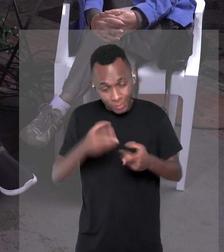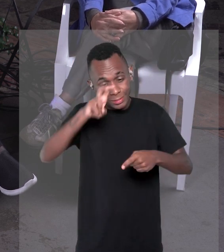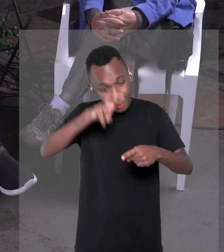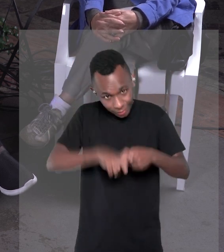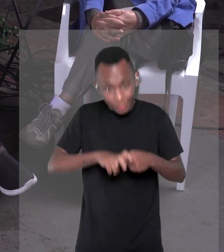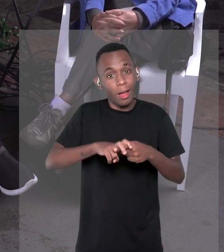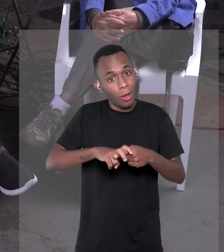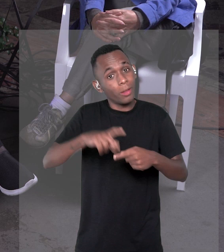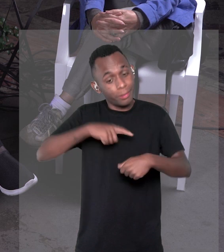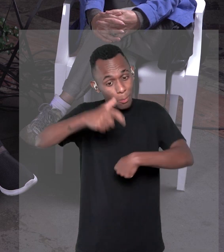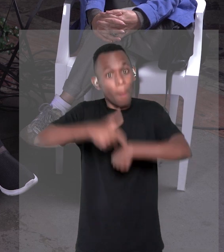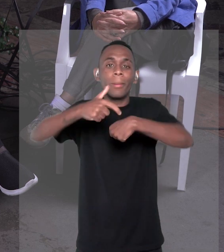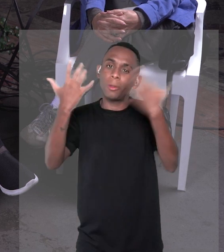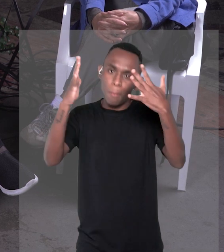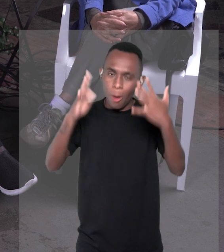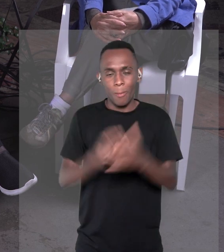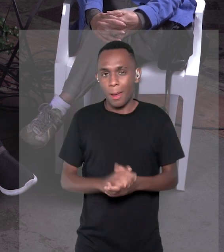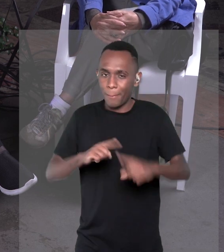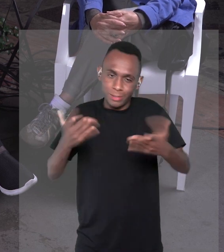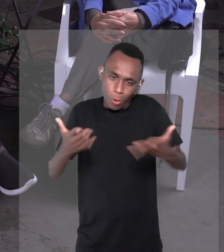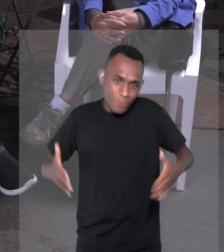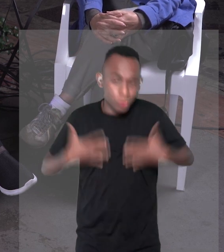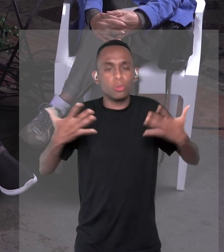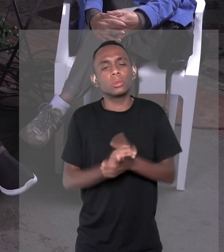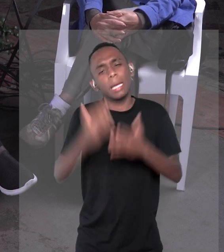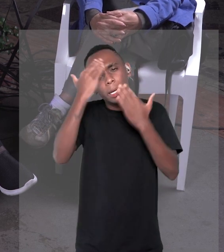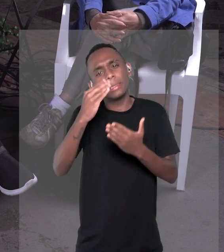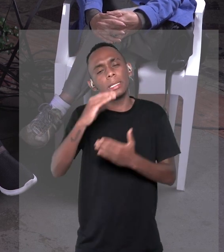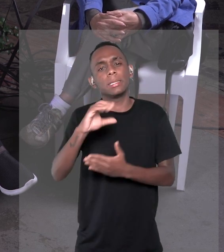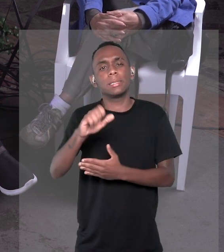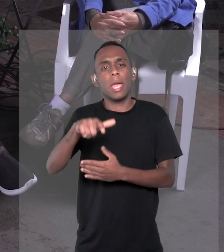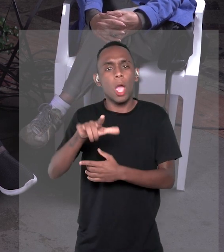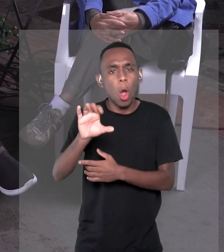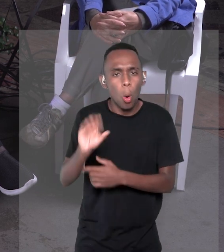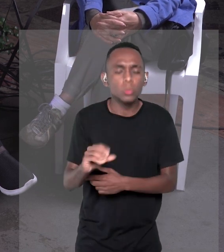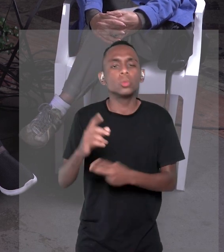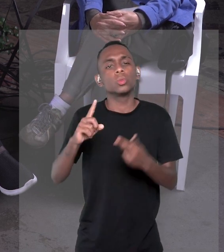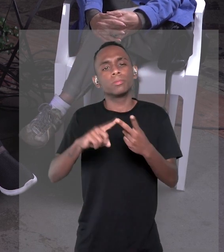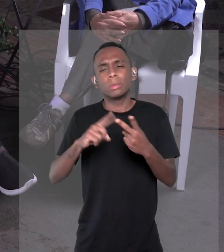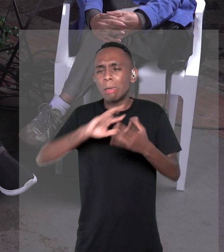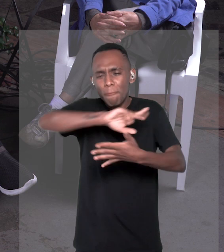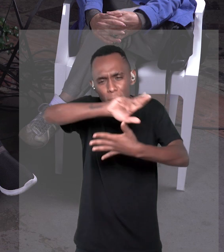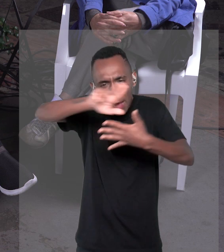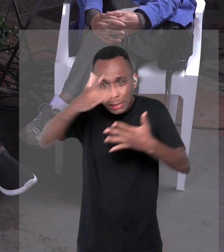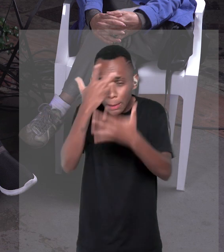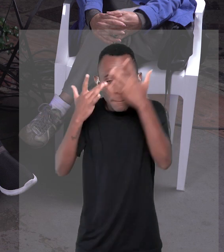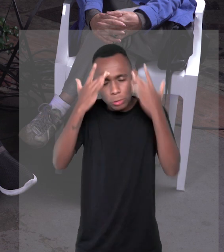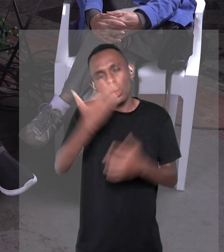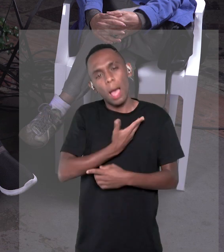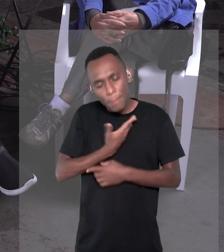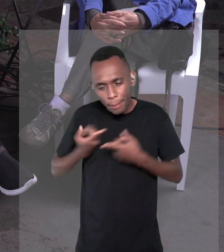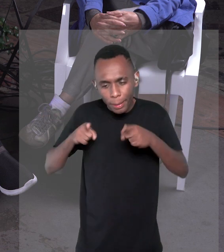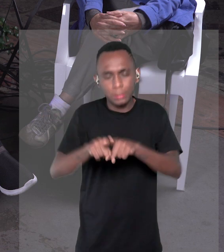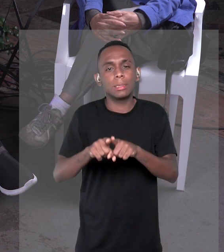aqui conhecida e amiga que está aqui, muito obrigado pela presença. Hoje, a palavra de hoje, dessa noite,